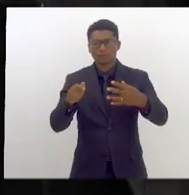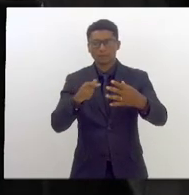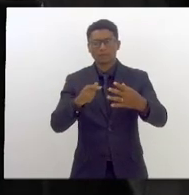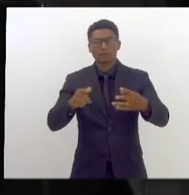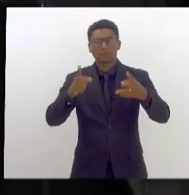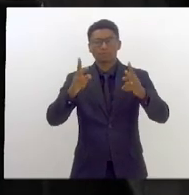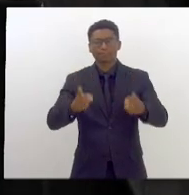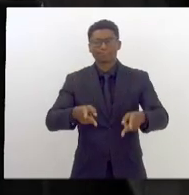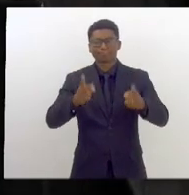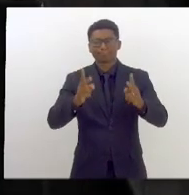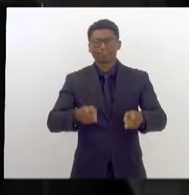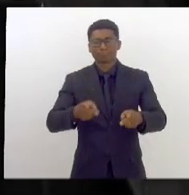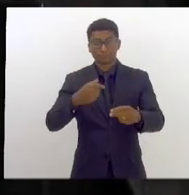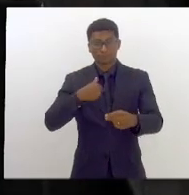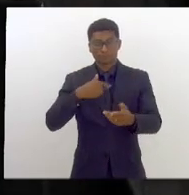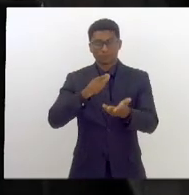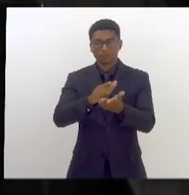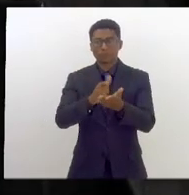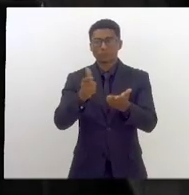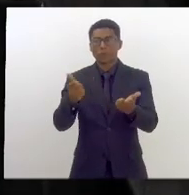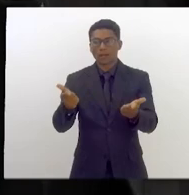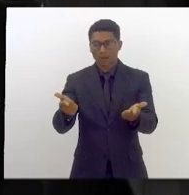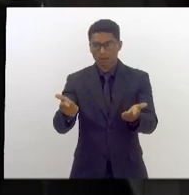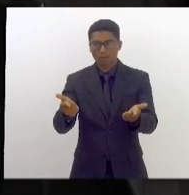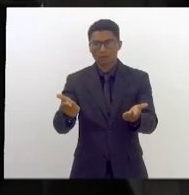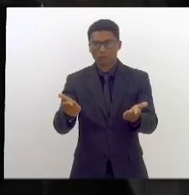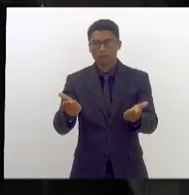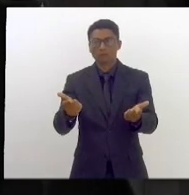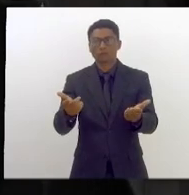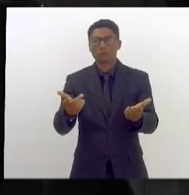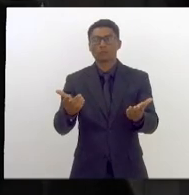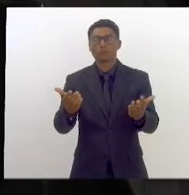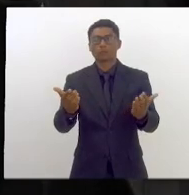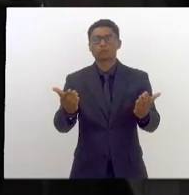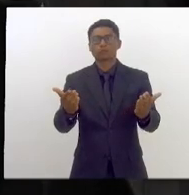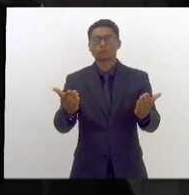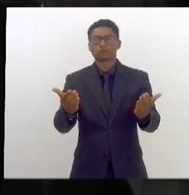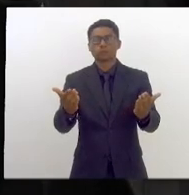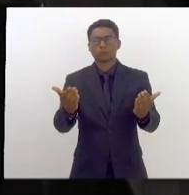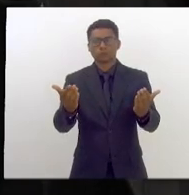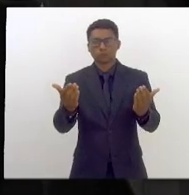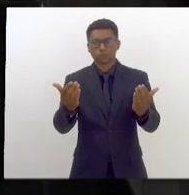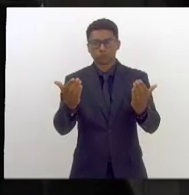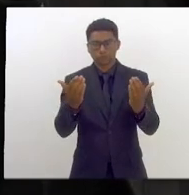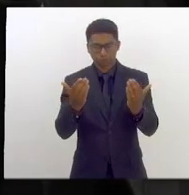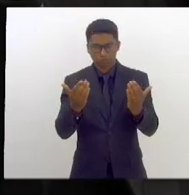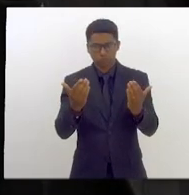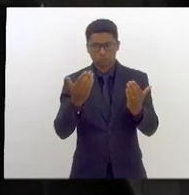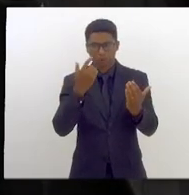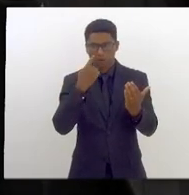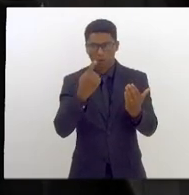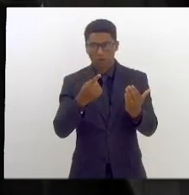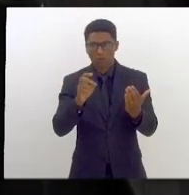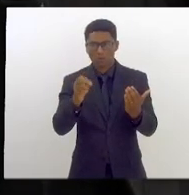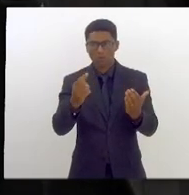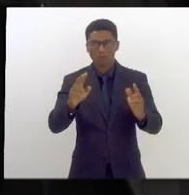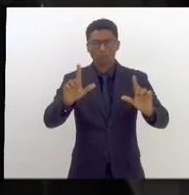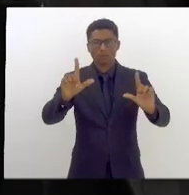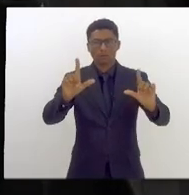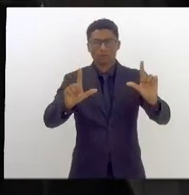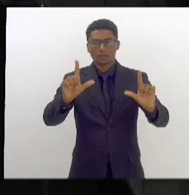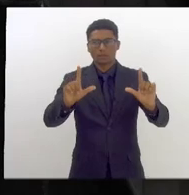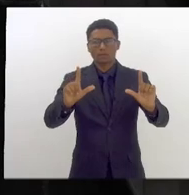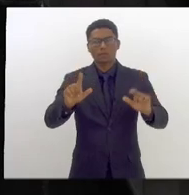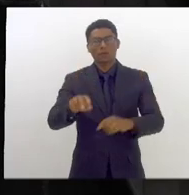eu vou ao jornais vou jornais ou vejo nas televisões